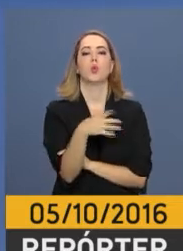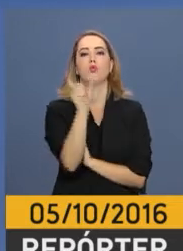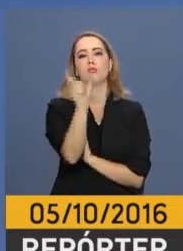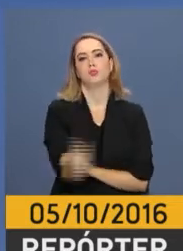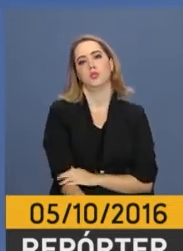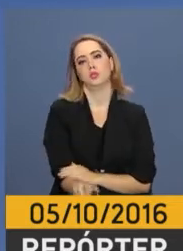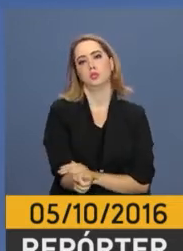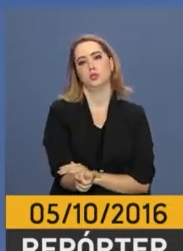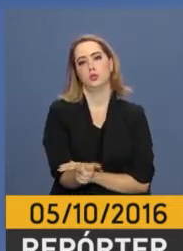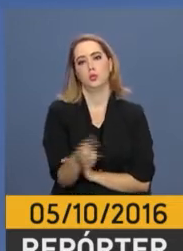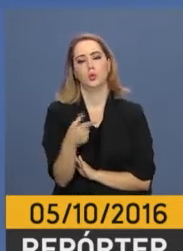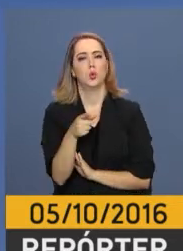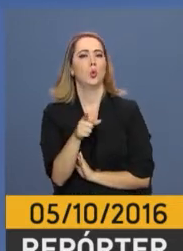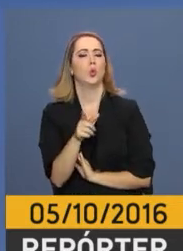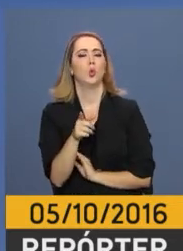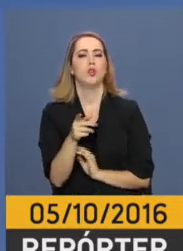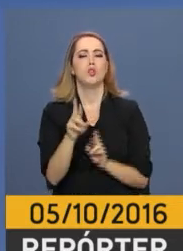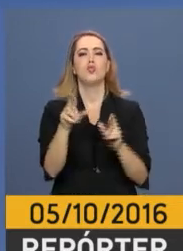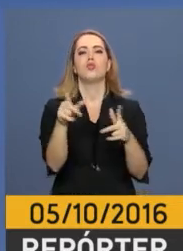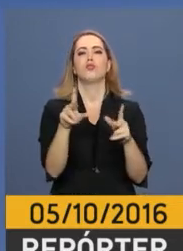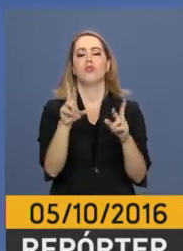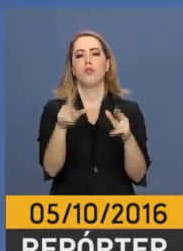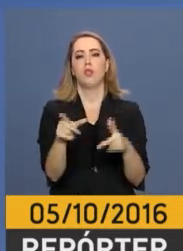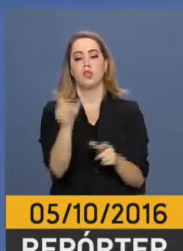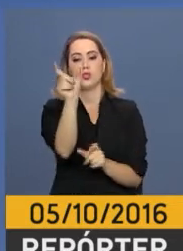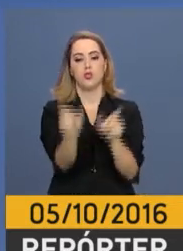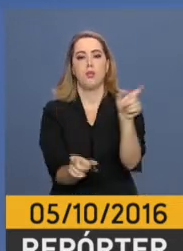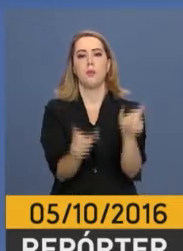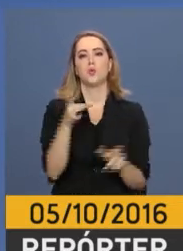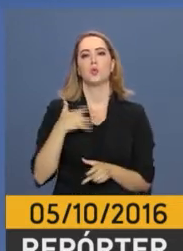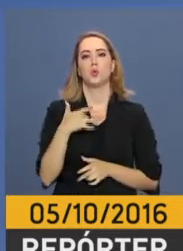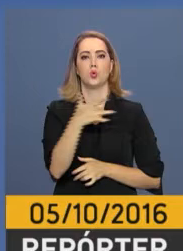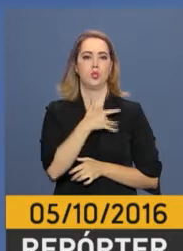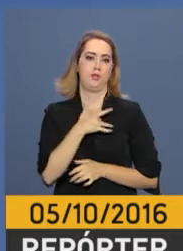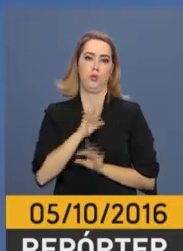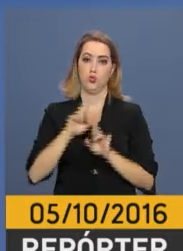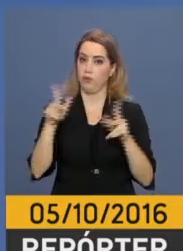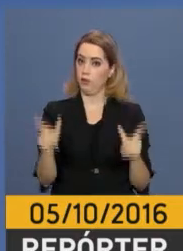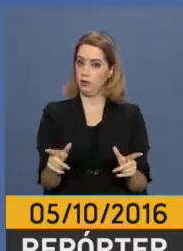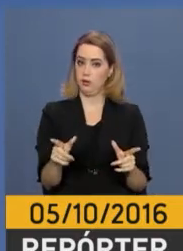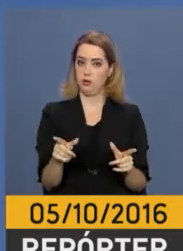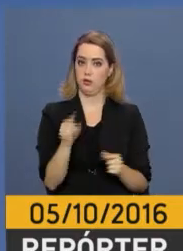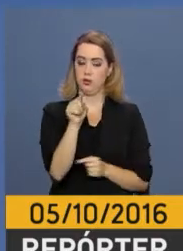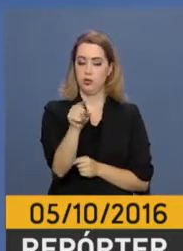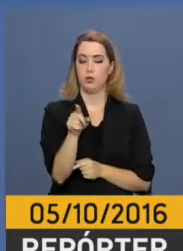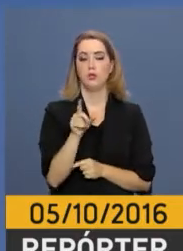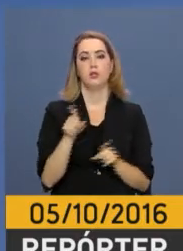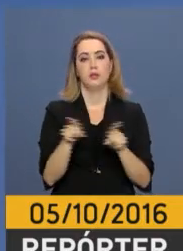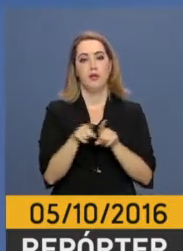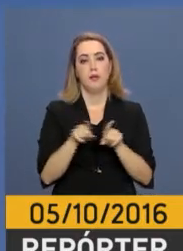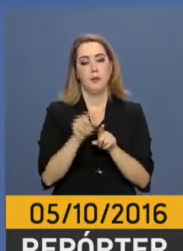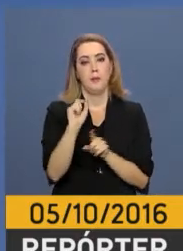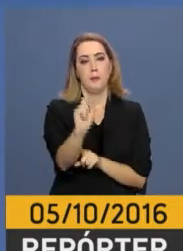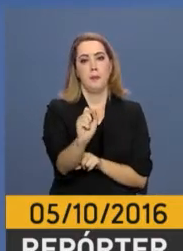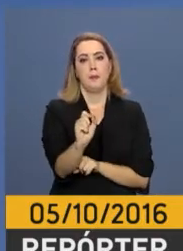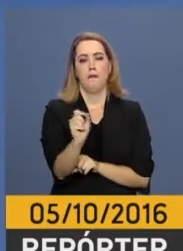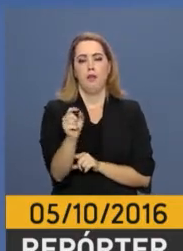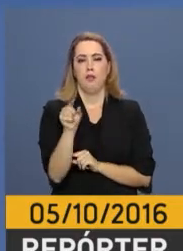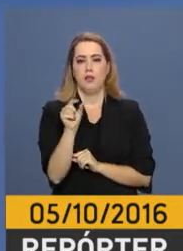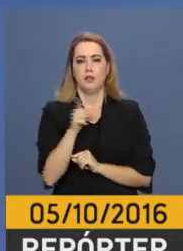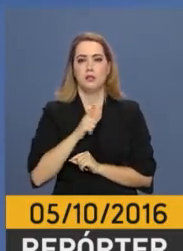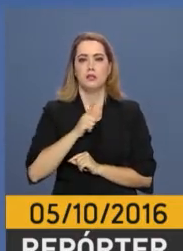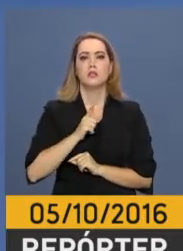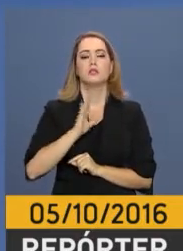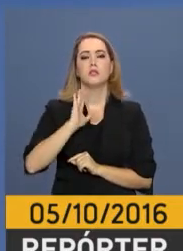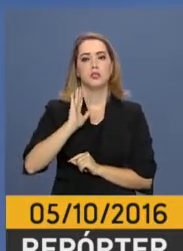que não vai ser um agente de saúde agente de saúde têm funções muito específicas é eles têm é um volume